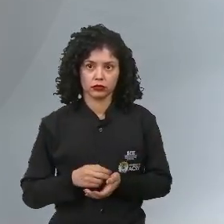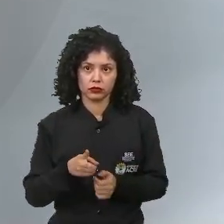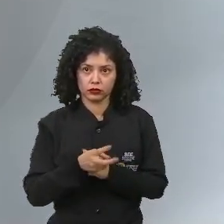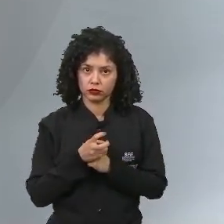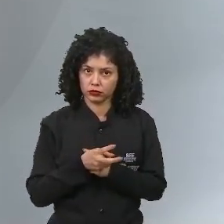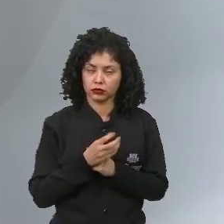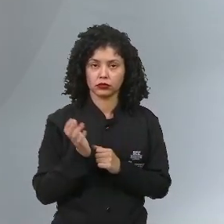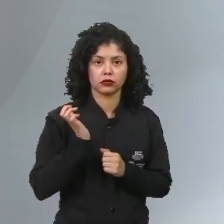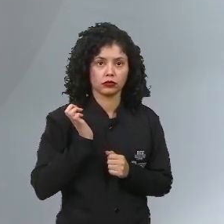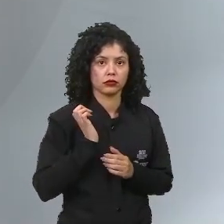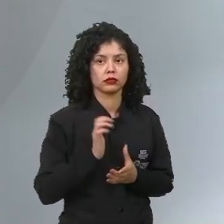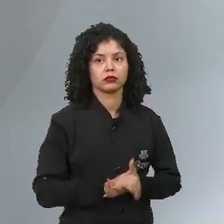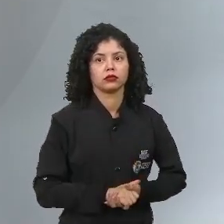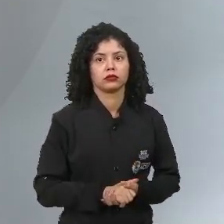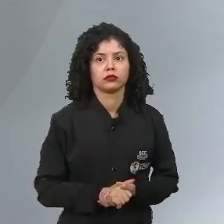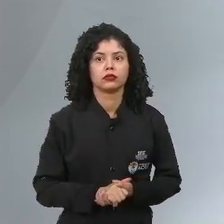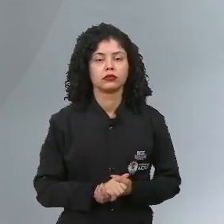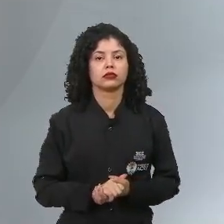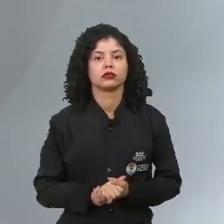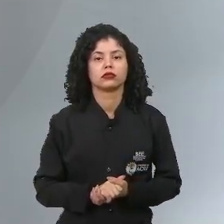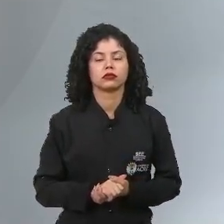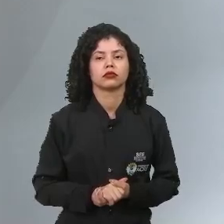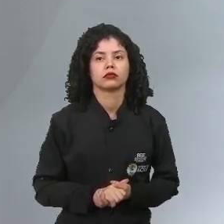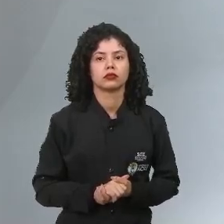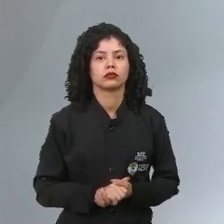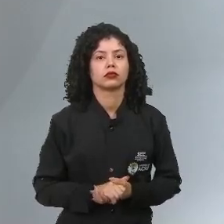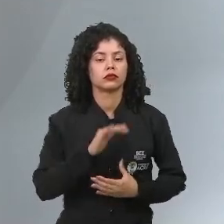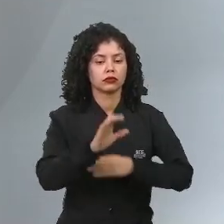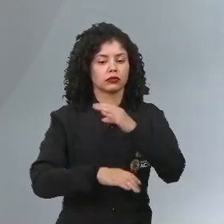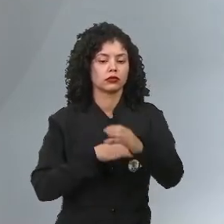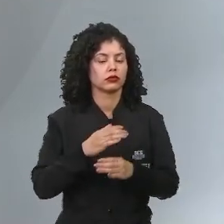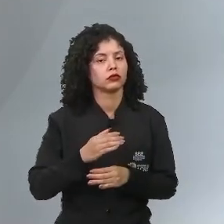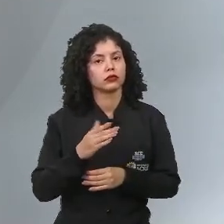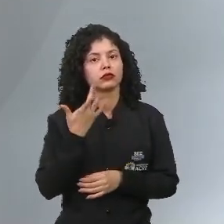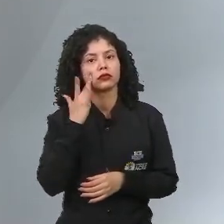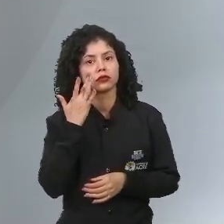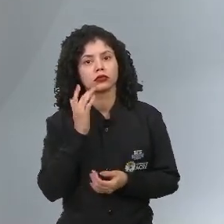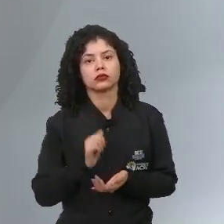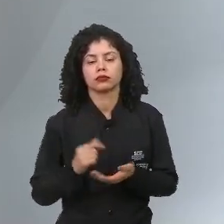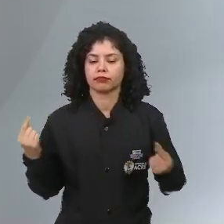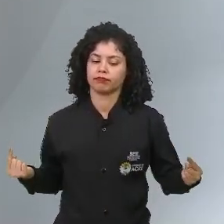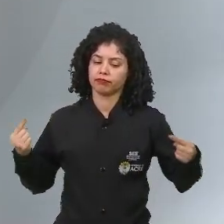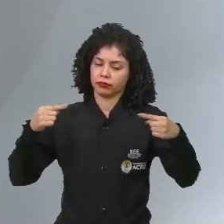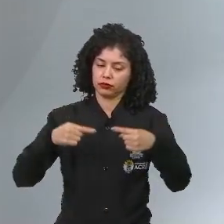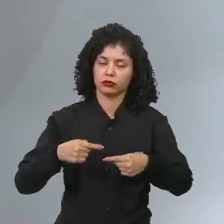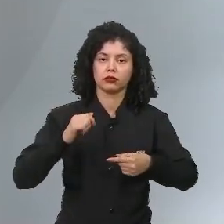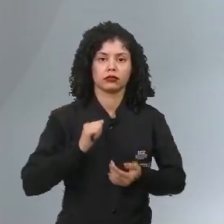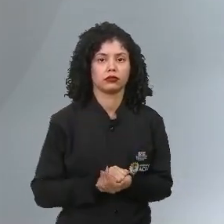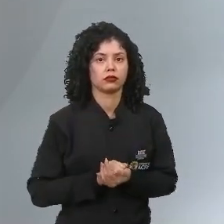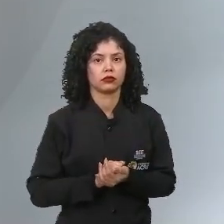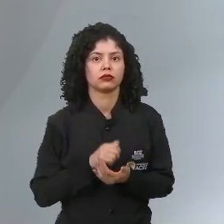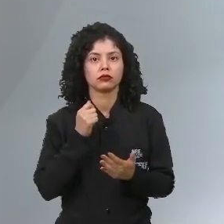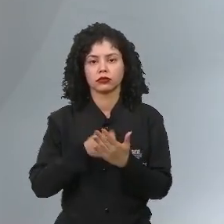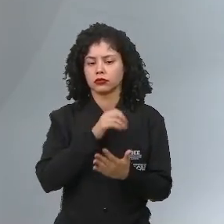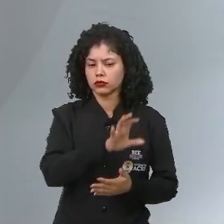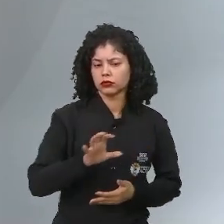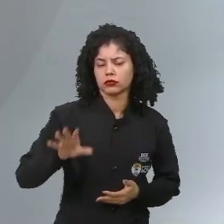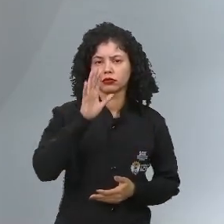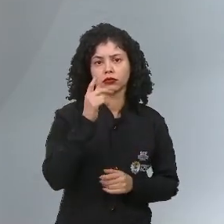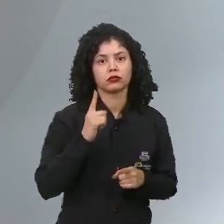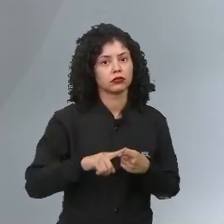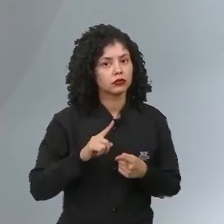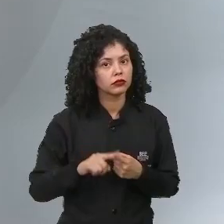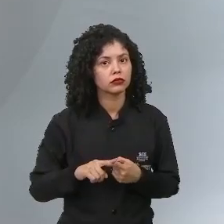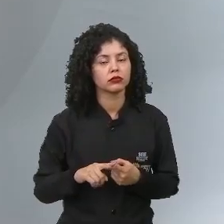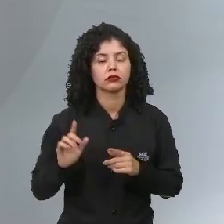obter riquezas. Então, essa guerra, o ciclo do ouro já começa com essa disputa, uma disputa mais regional. Por quê? Porque esses